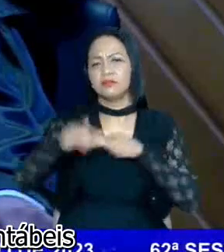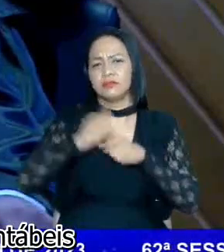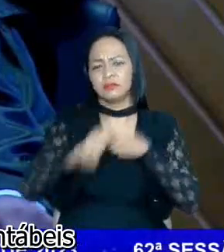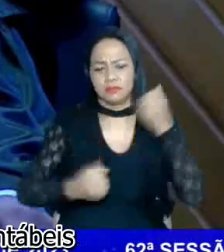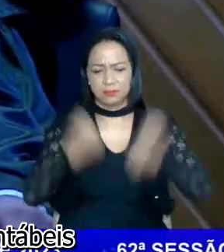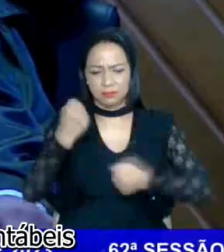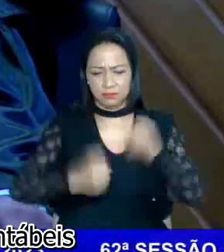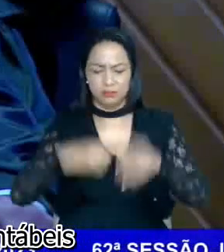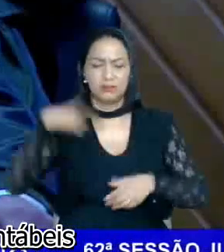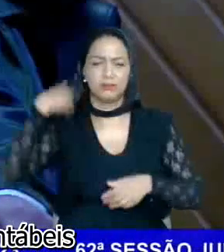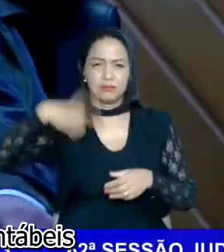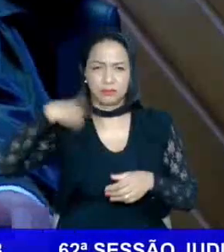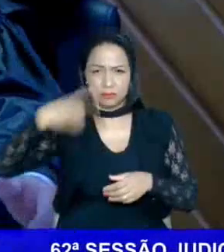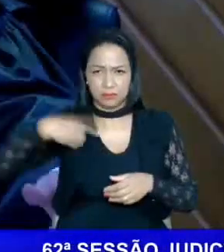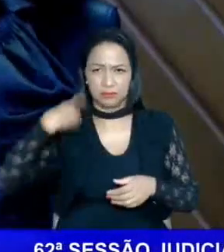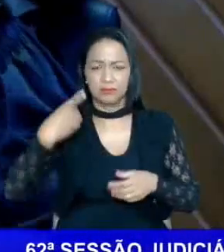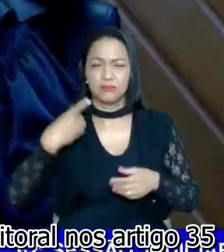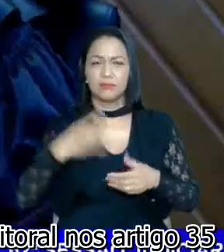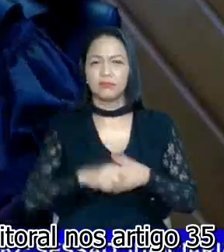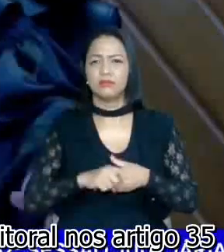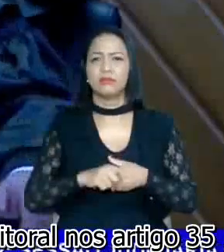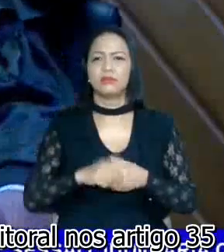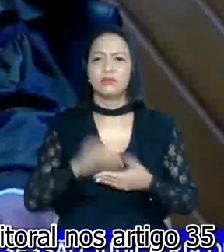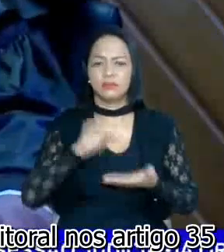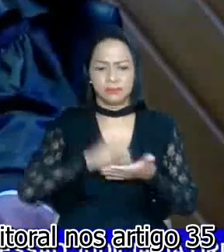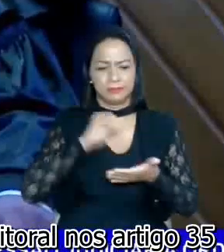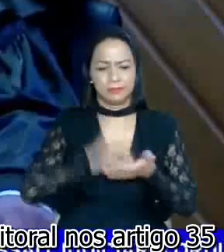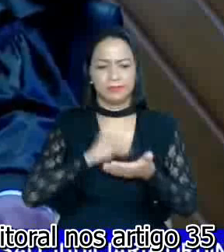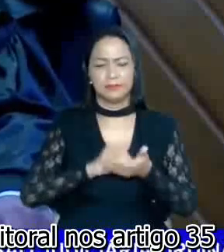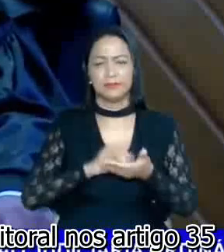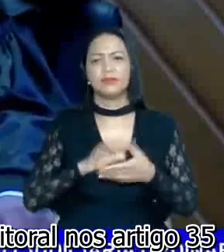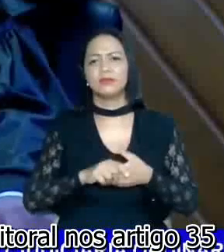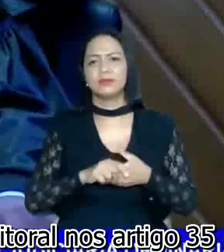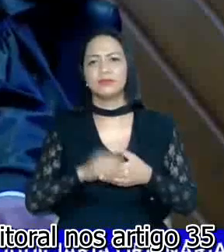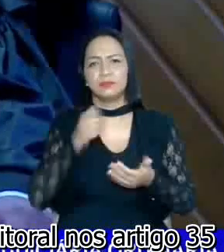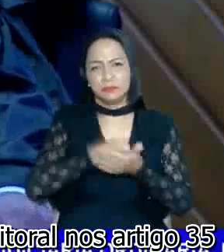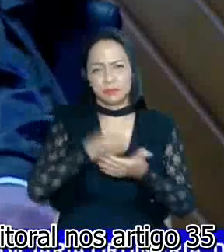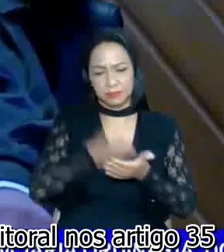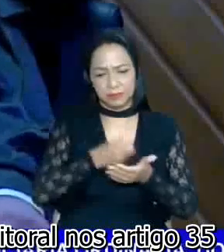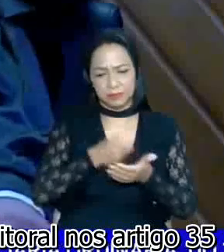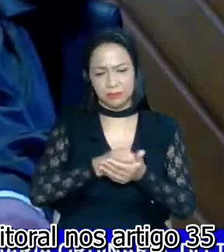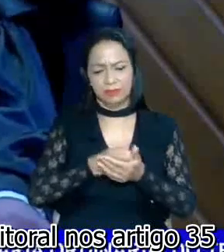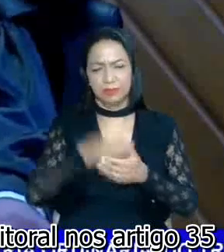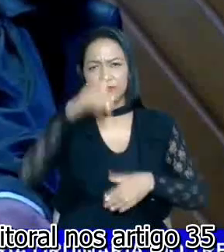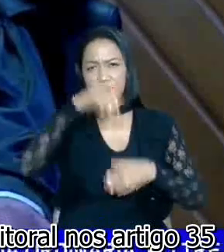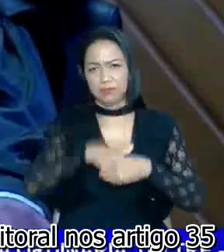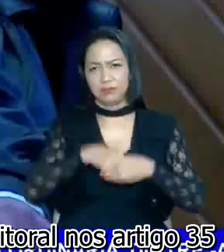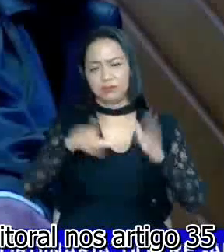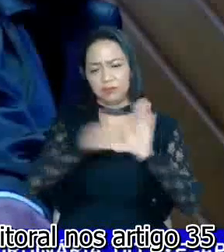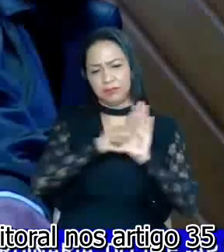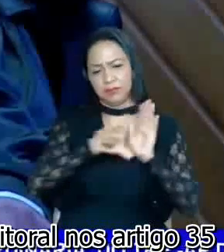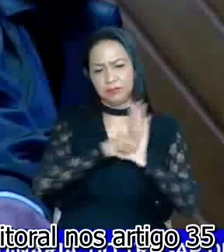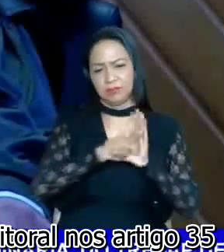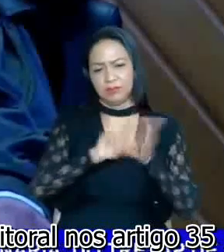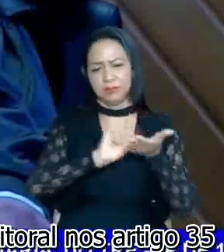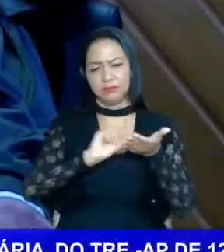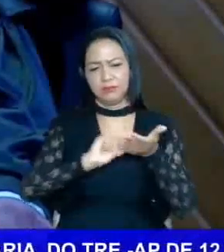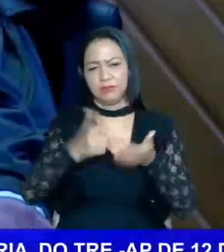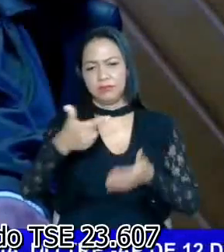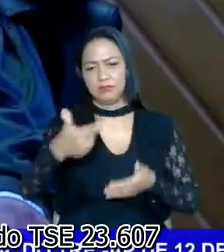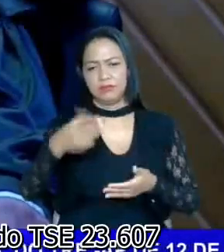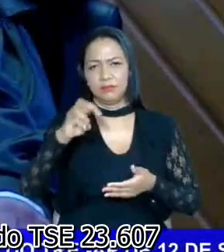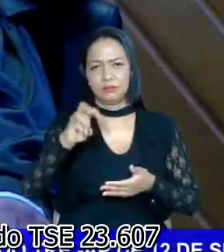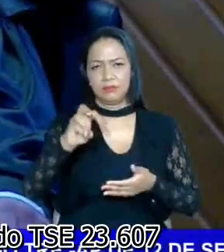serviços advocatícios e contábeis, foi omisso quanto aos elementos exigidos pela legislação eleitoral nos artigos